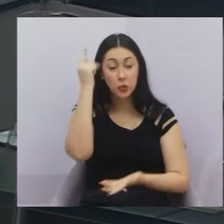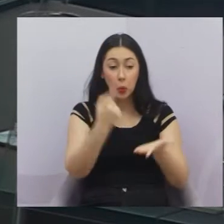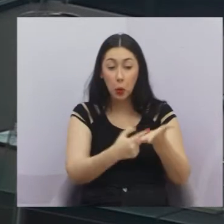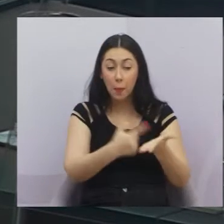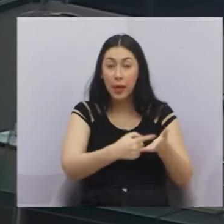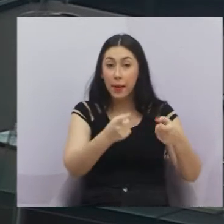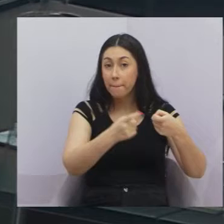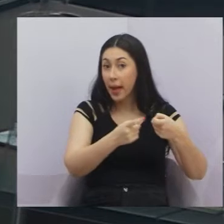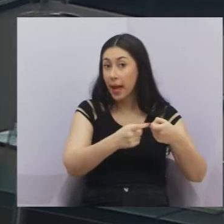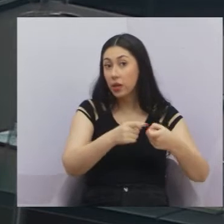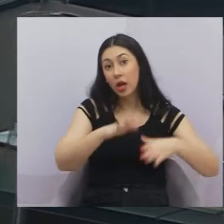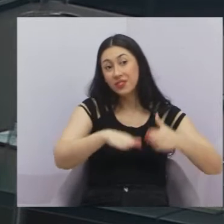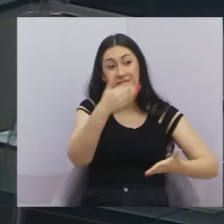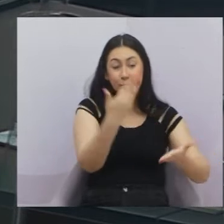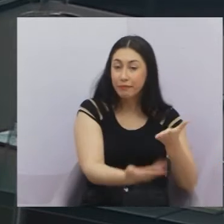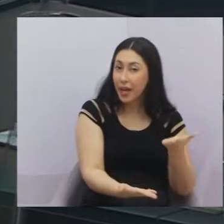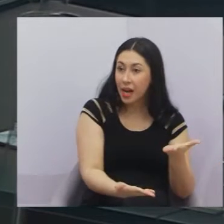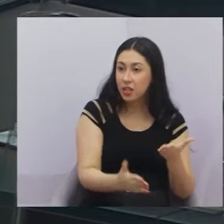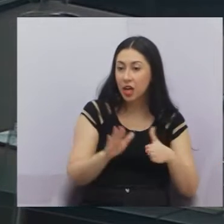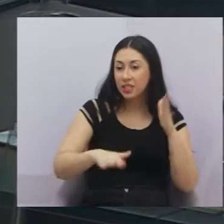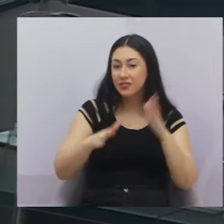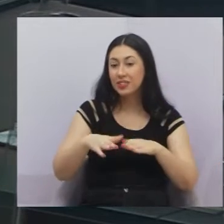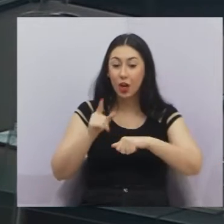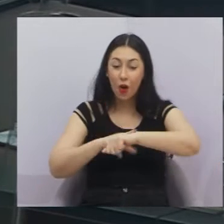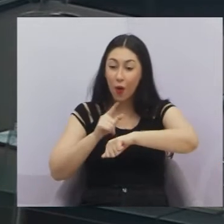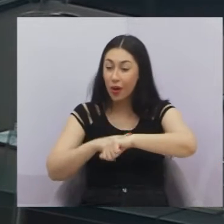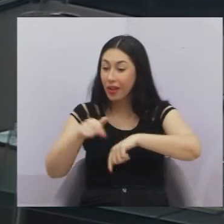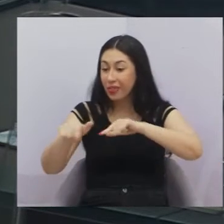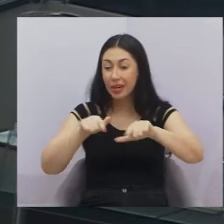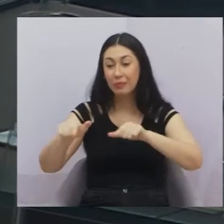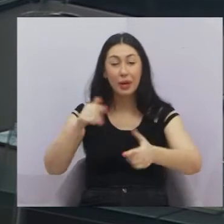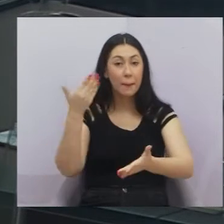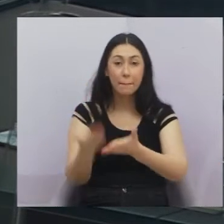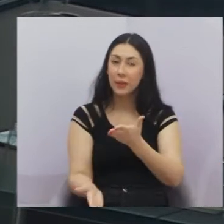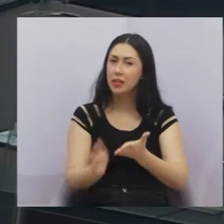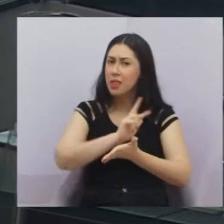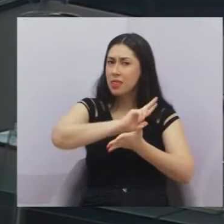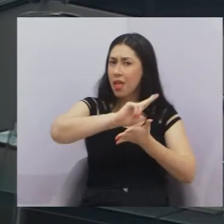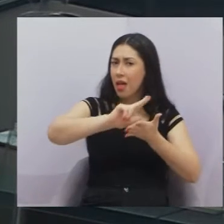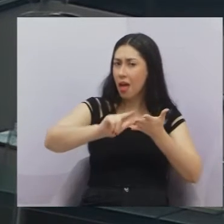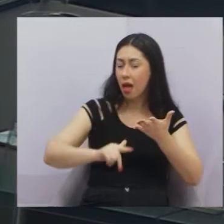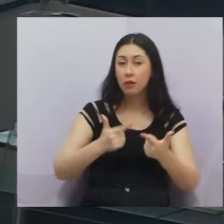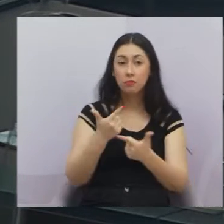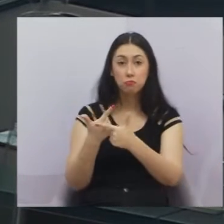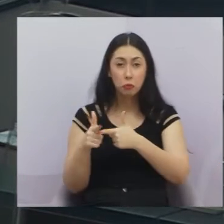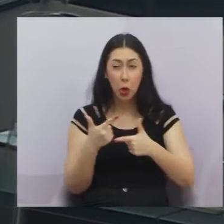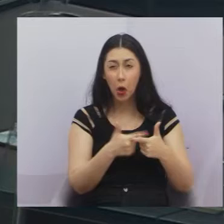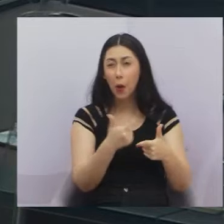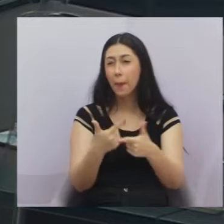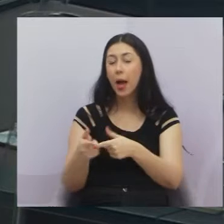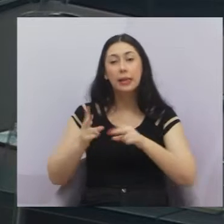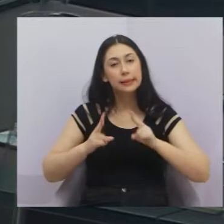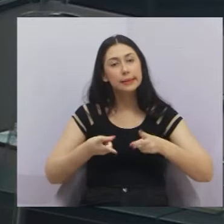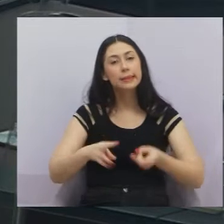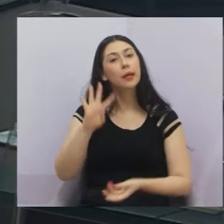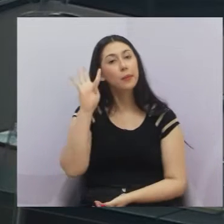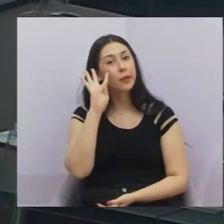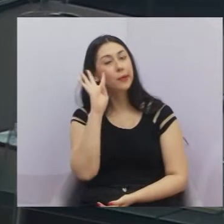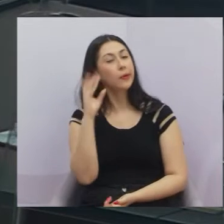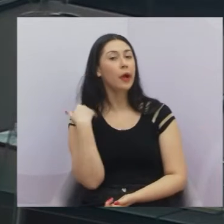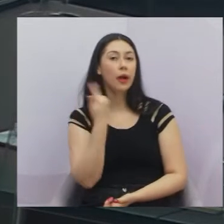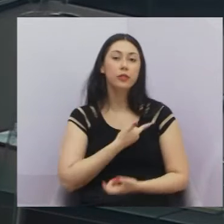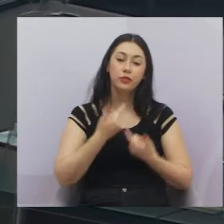de emprego, consultas médicas, são N problemas narrados toda quarta-feira aqui na